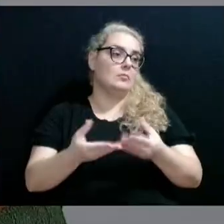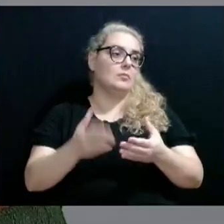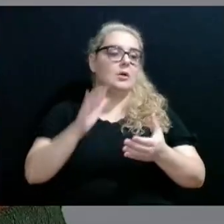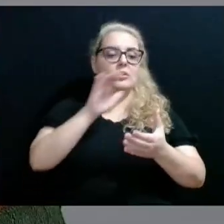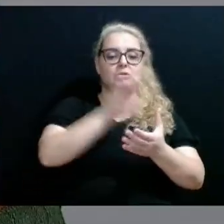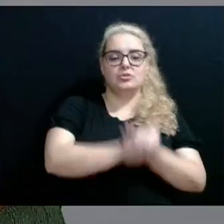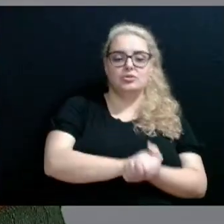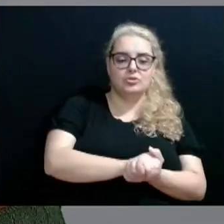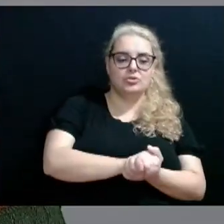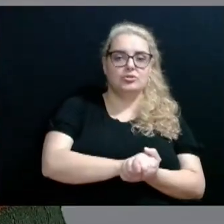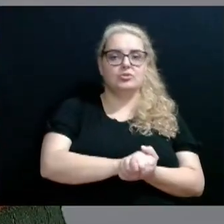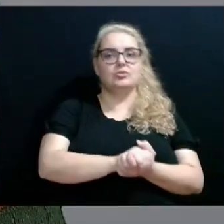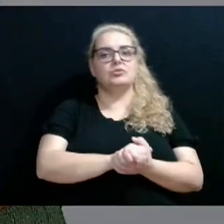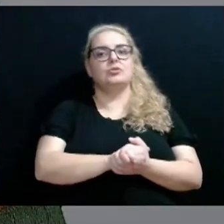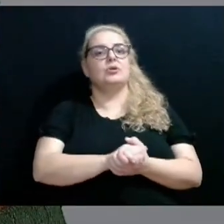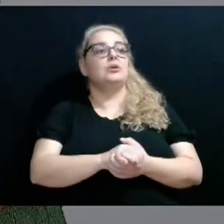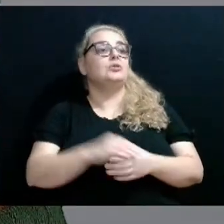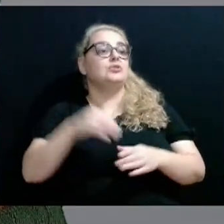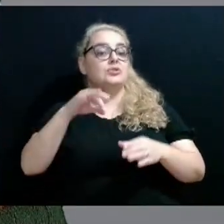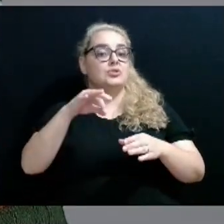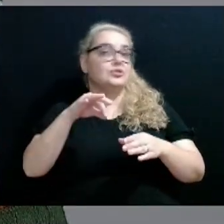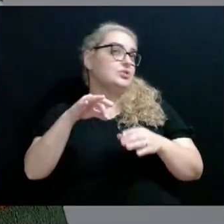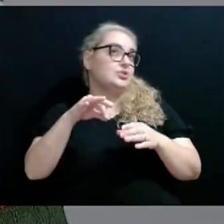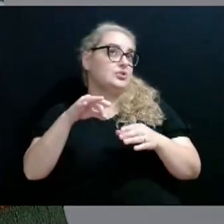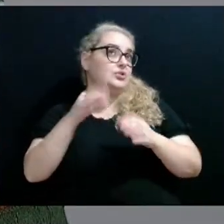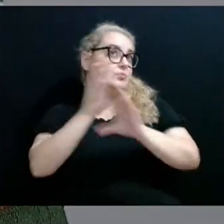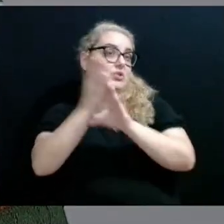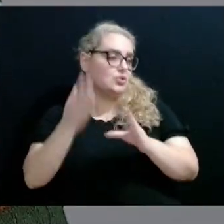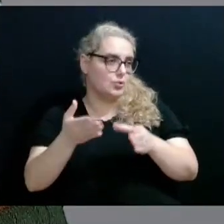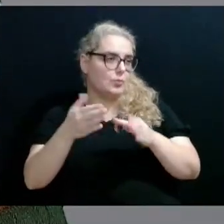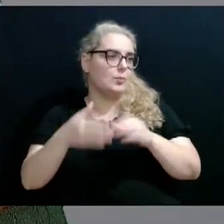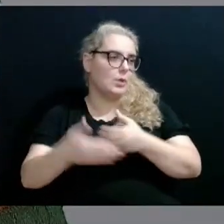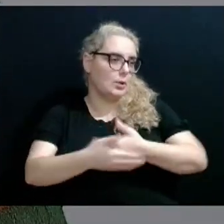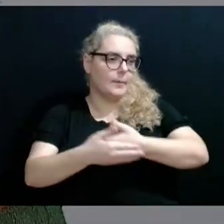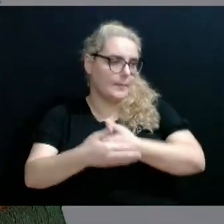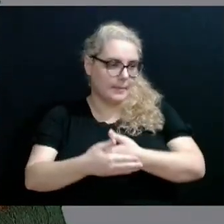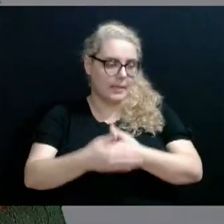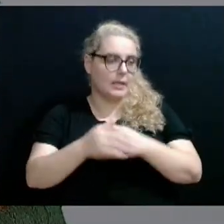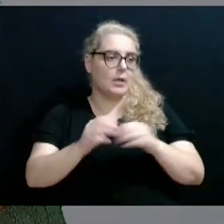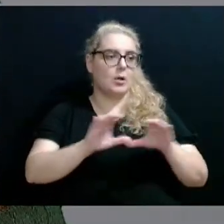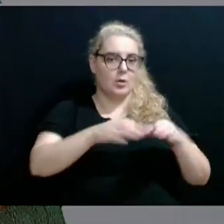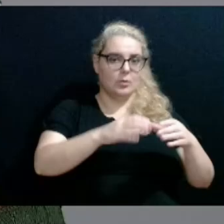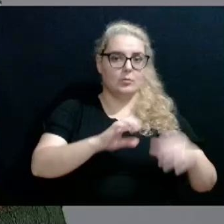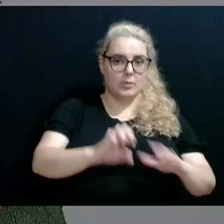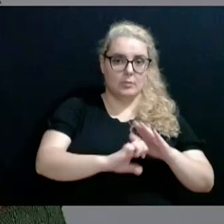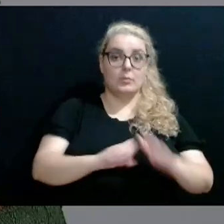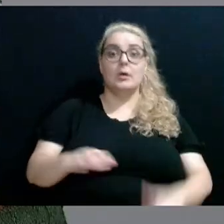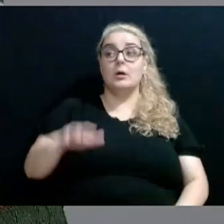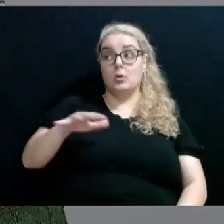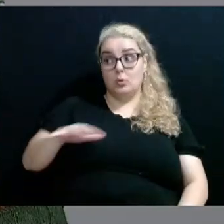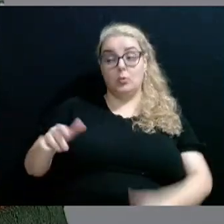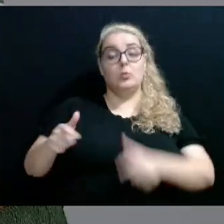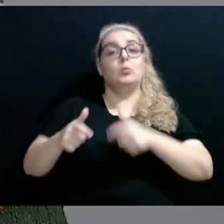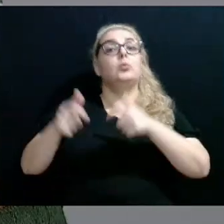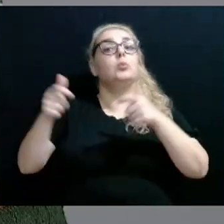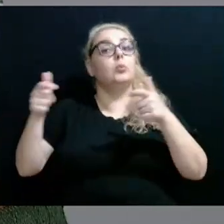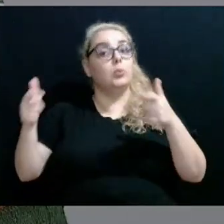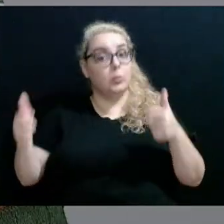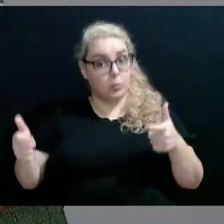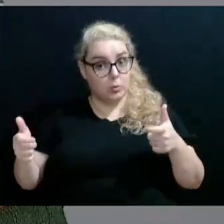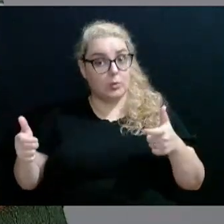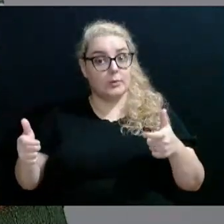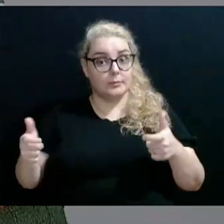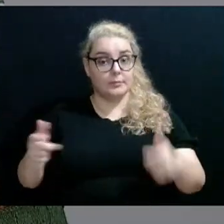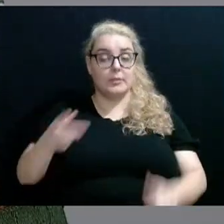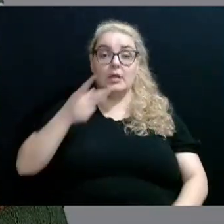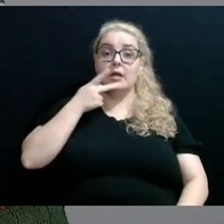de chá de bebê, ou até mesmo corporativo. É um nicho? É um nicho bem grande, e daí a gente fala que a